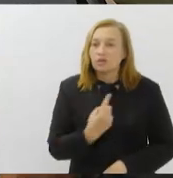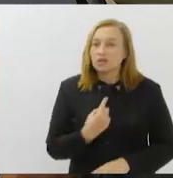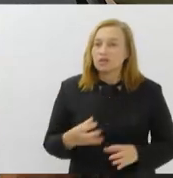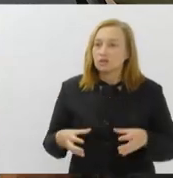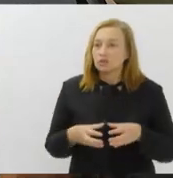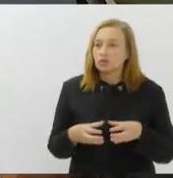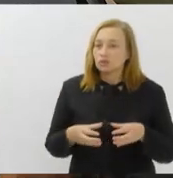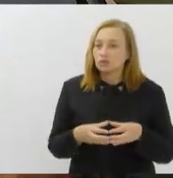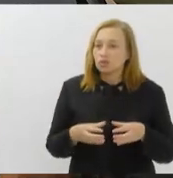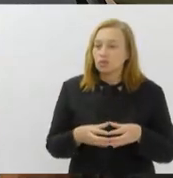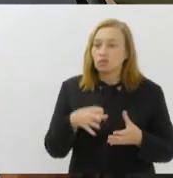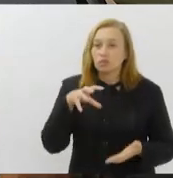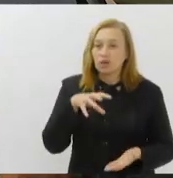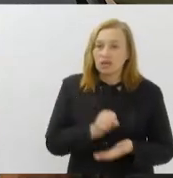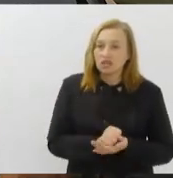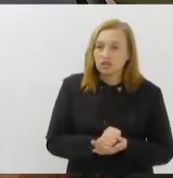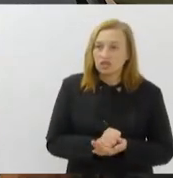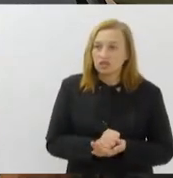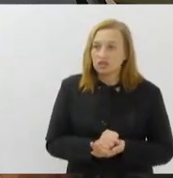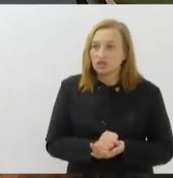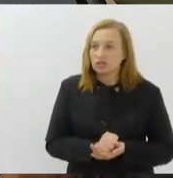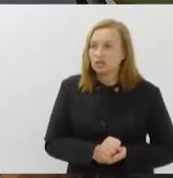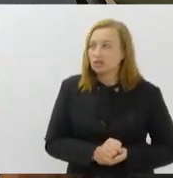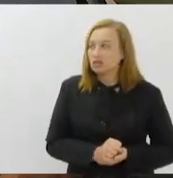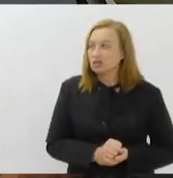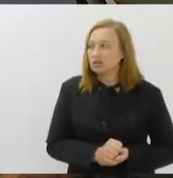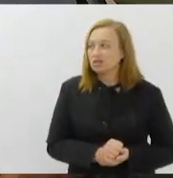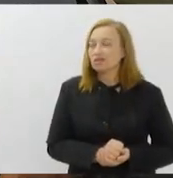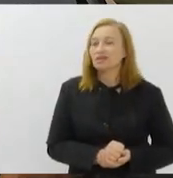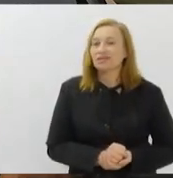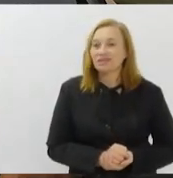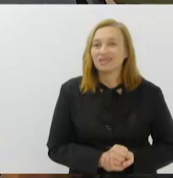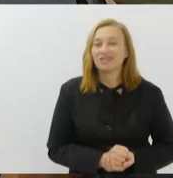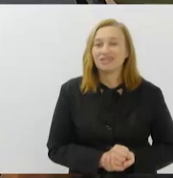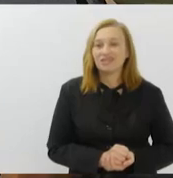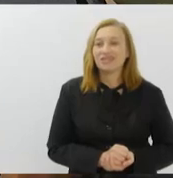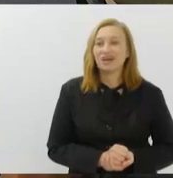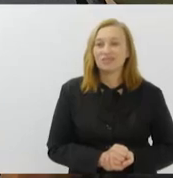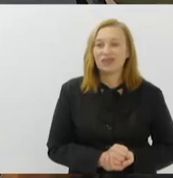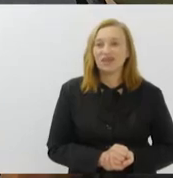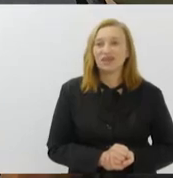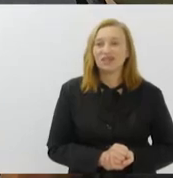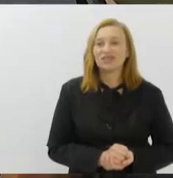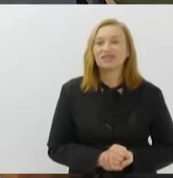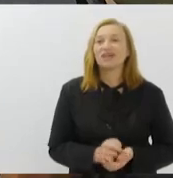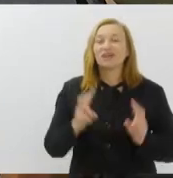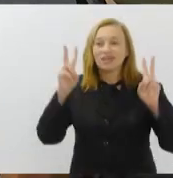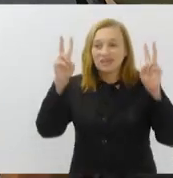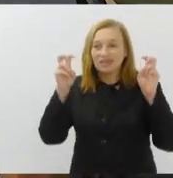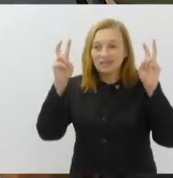de subregistro de São João de Meriti, que ela cunhou, né, criou esse tema, né,